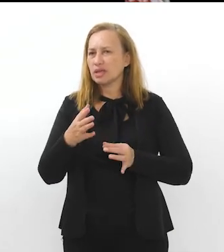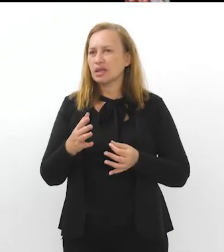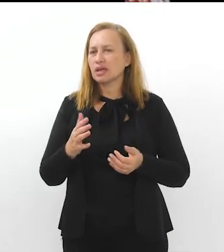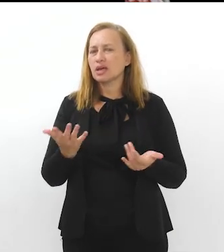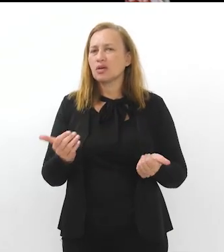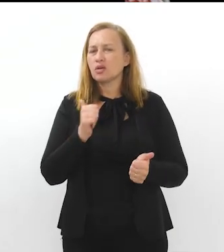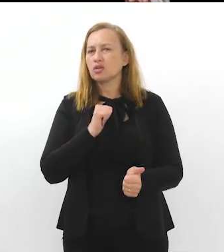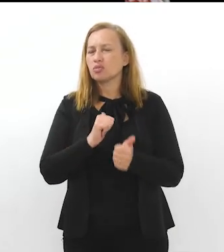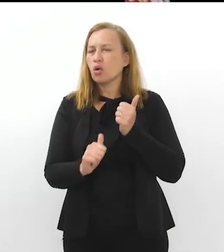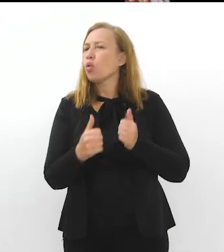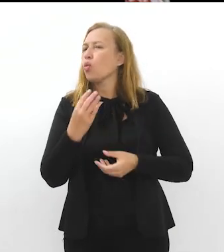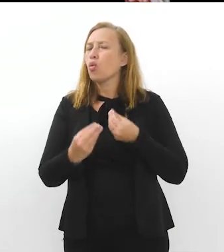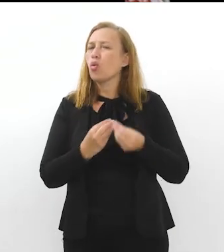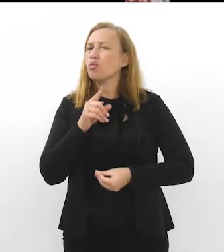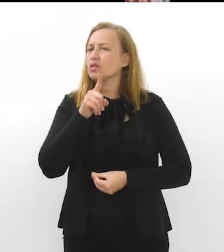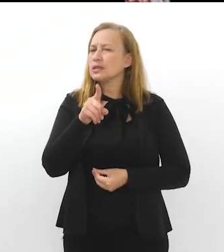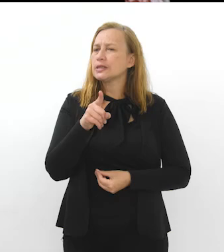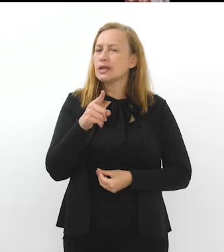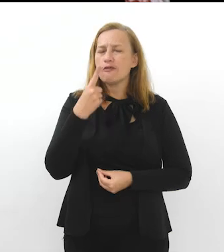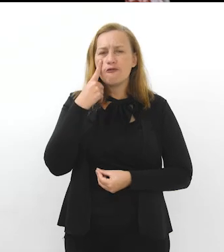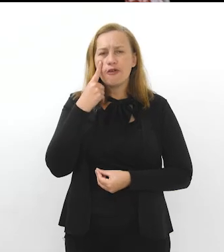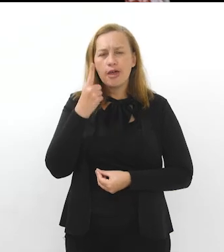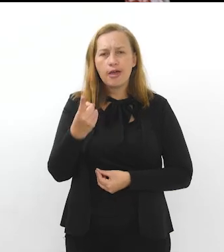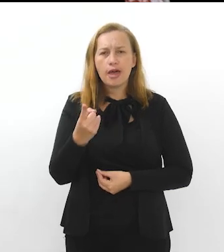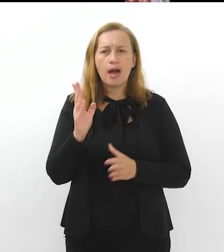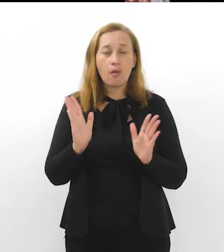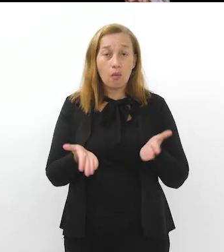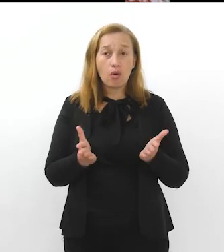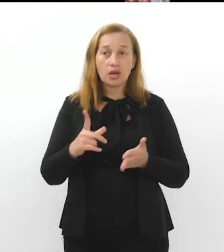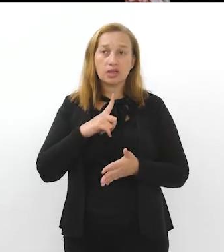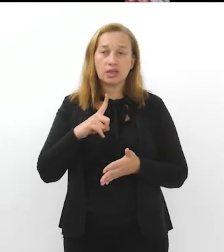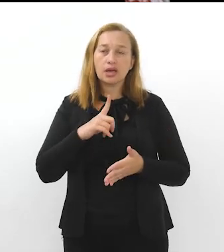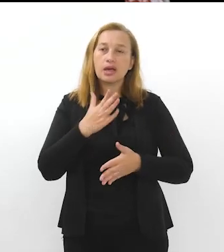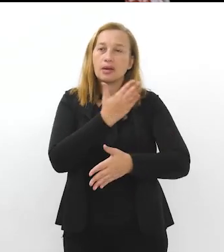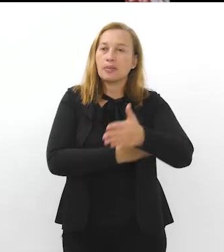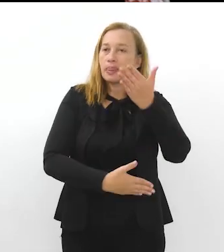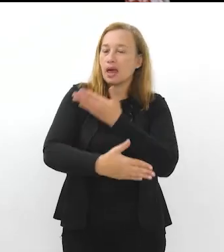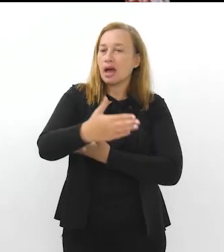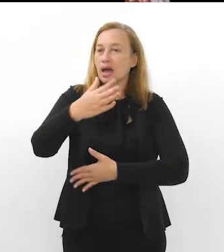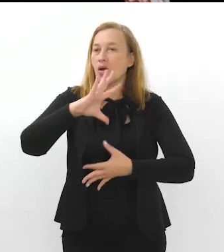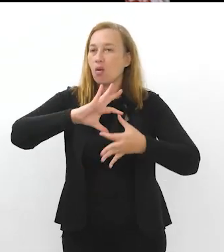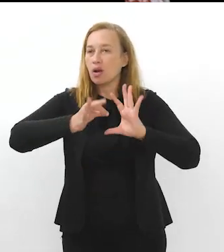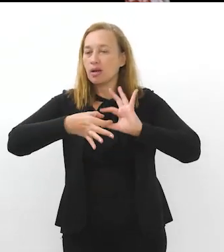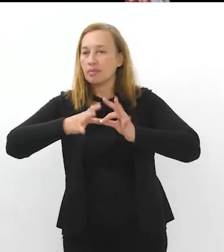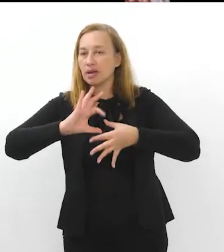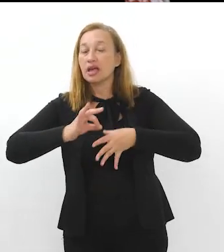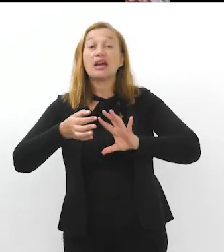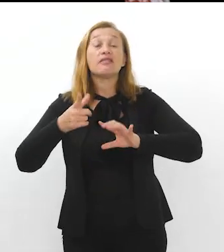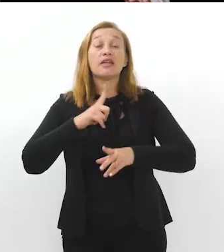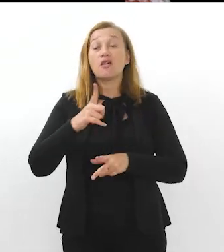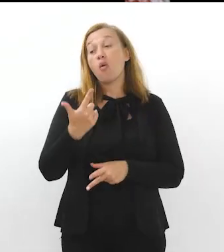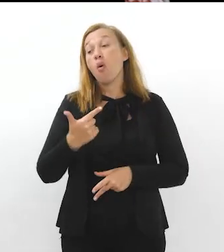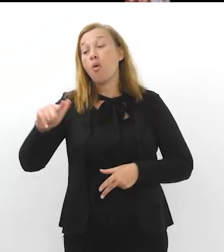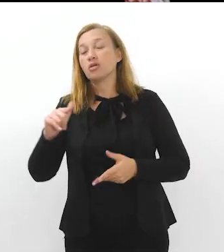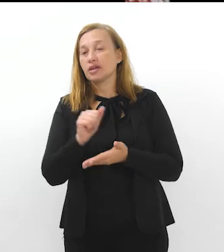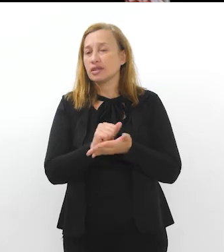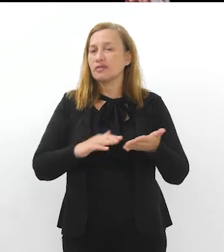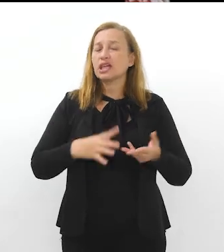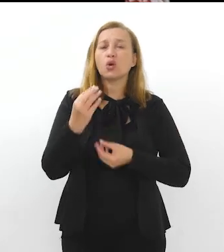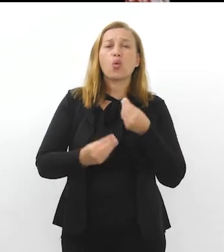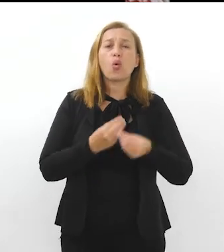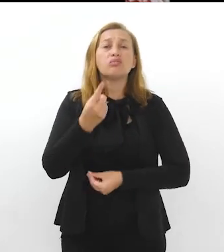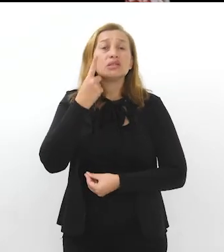que praticam esporte, né? Como é que você encara, né? Agora que a gente tem a Paralimpíada, e existem várias